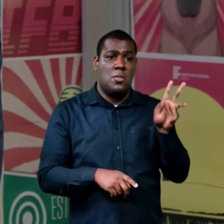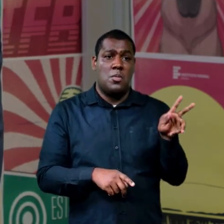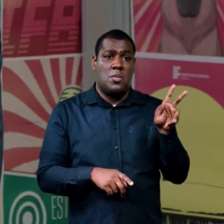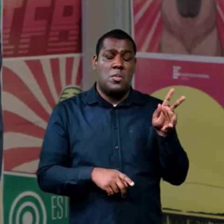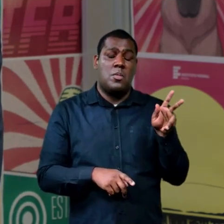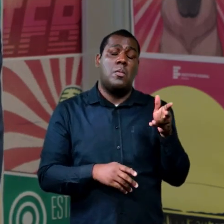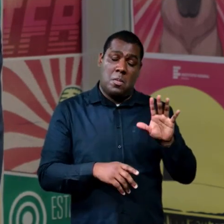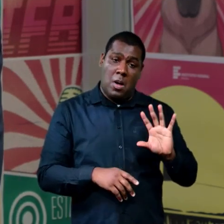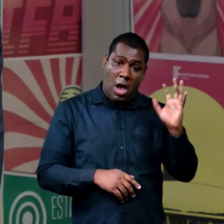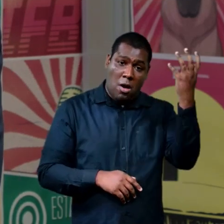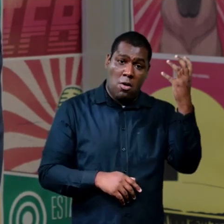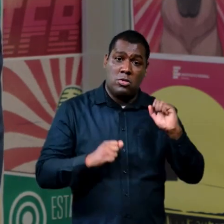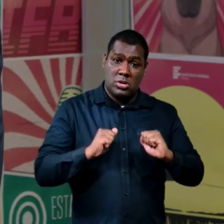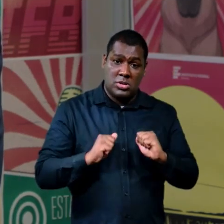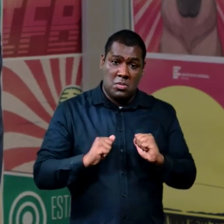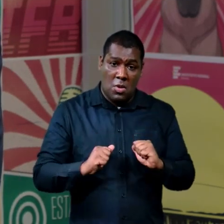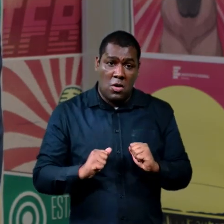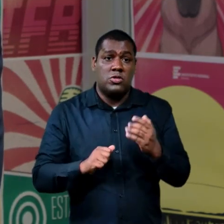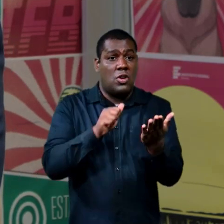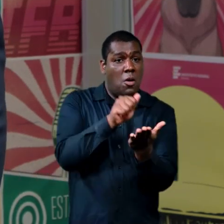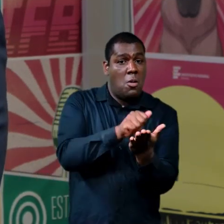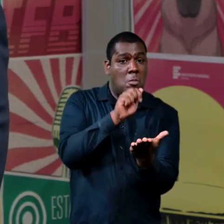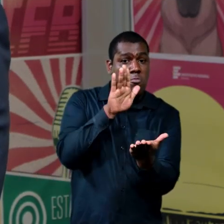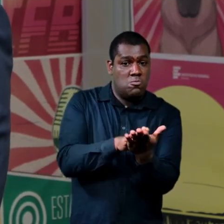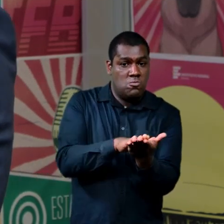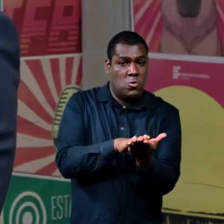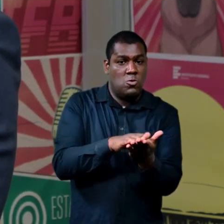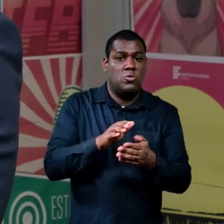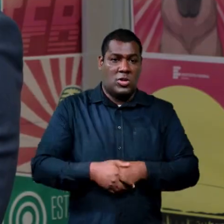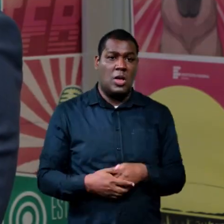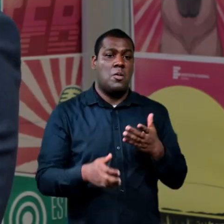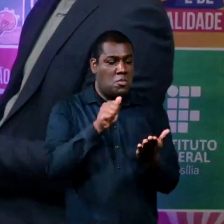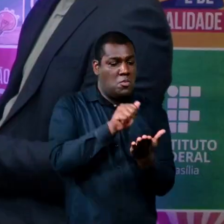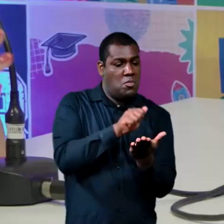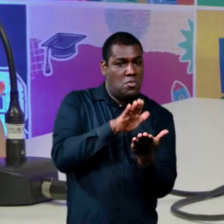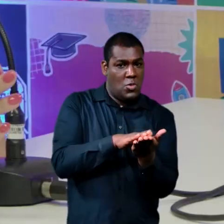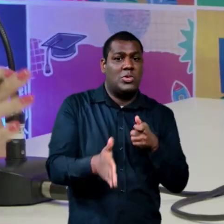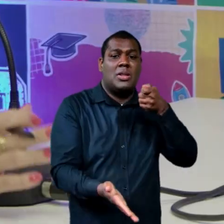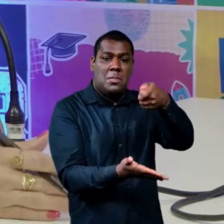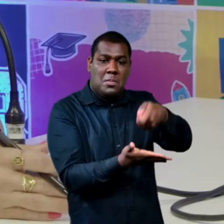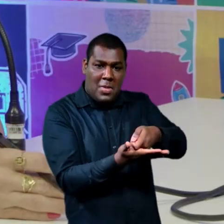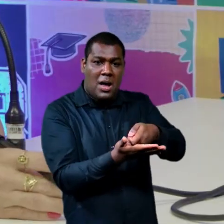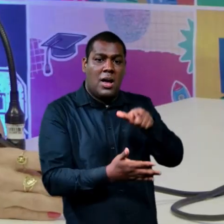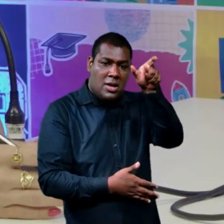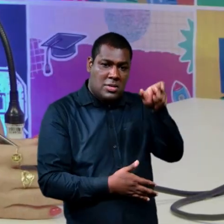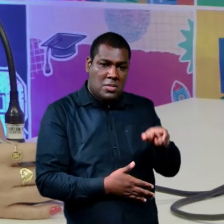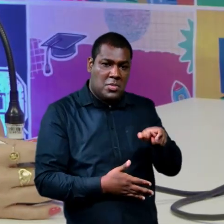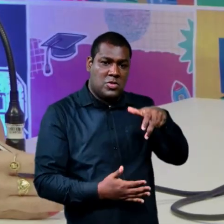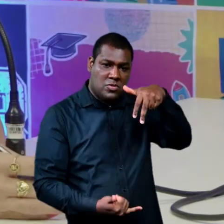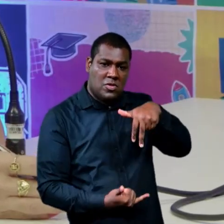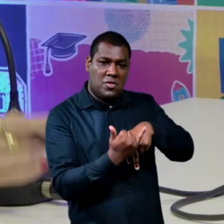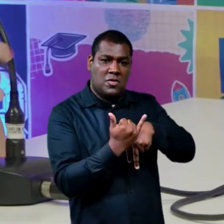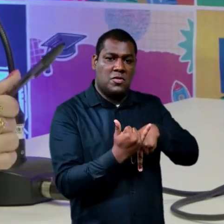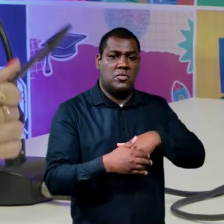do agressor. Olha, aí a gente vai falar um pouquinho sobre isso, numa segunda parte aqui do nosso podcast, que é trazer casos